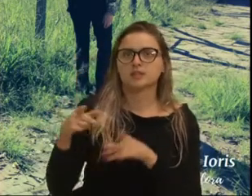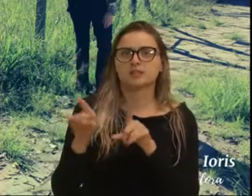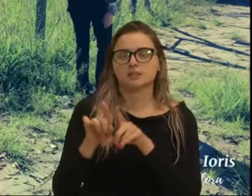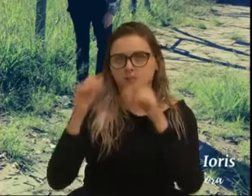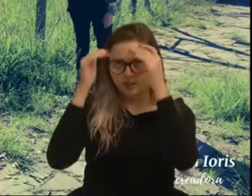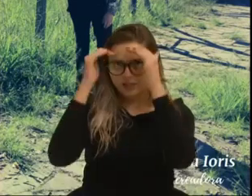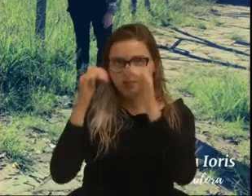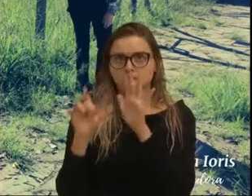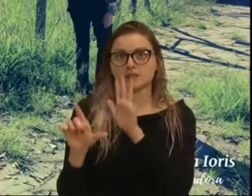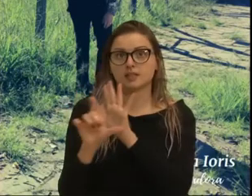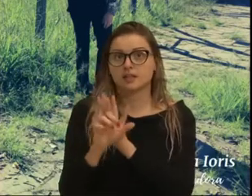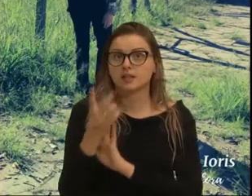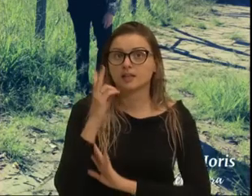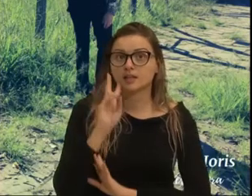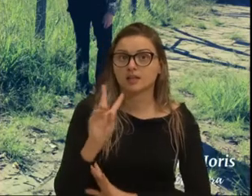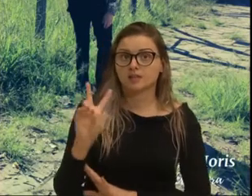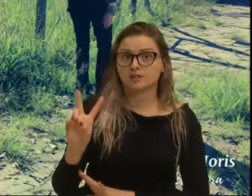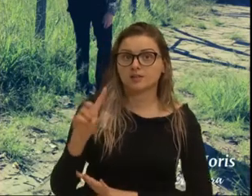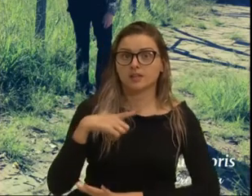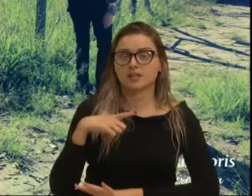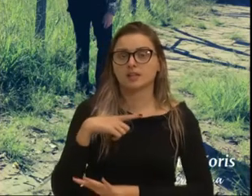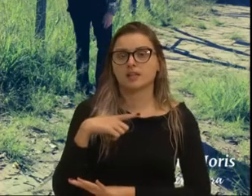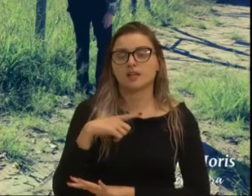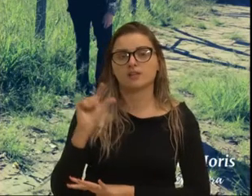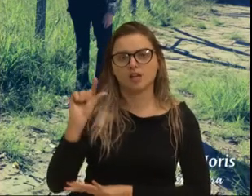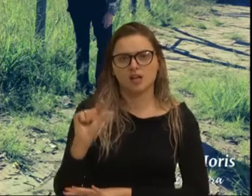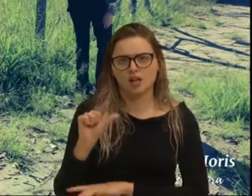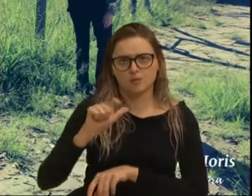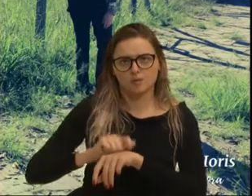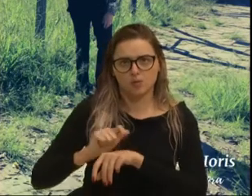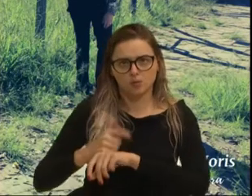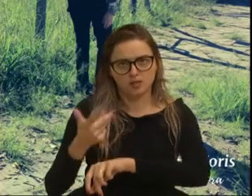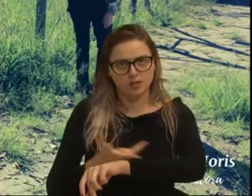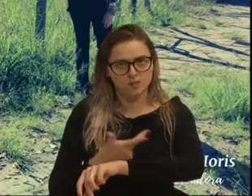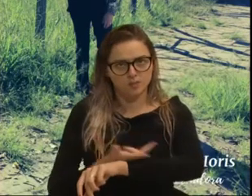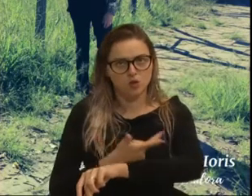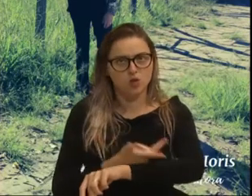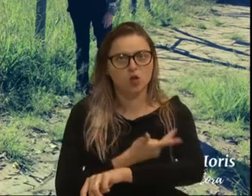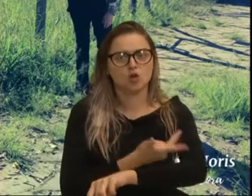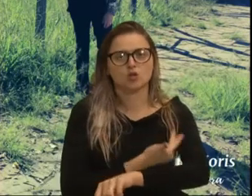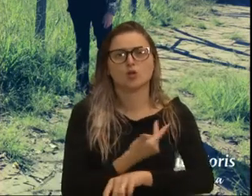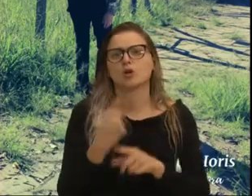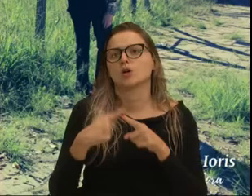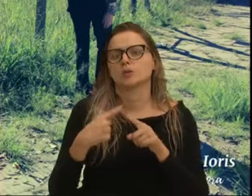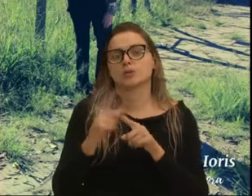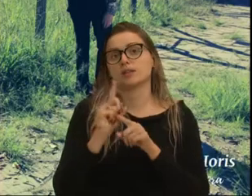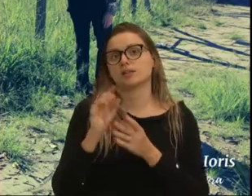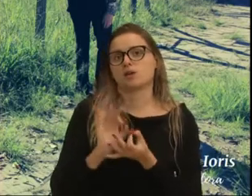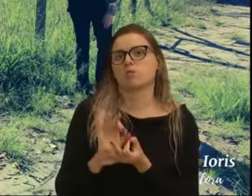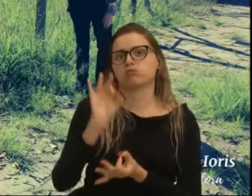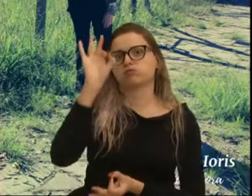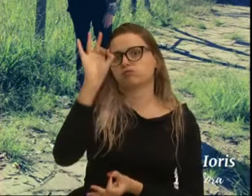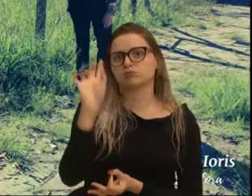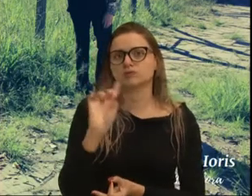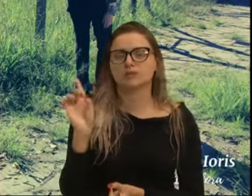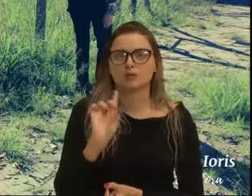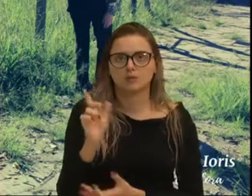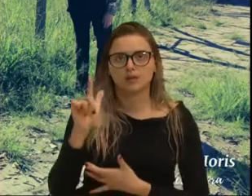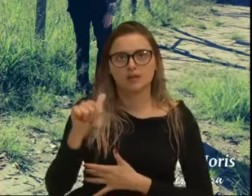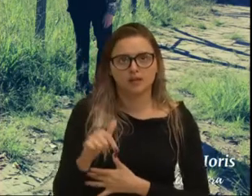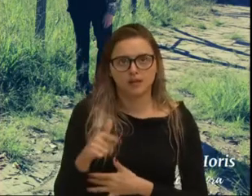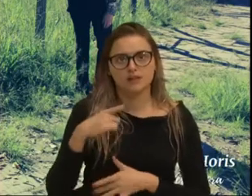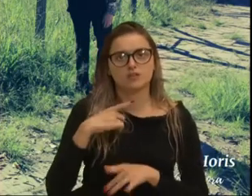legislação, e a gente vê que teve uma recente roçada, porque o mato não está tão alto, né? Então é uma questão de